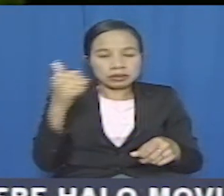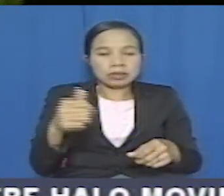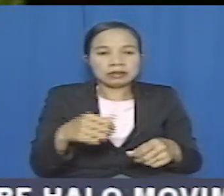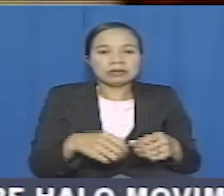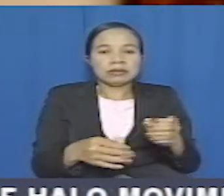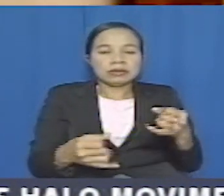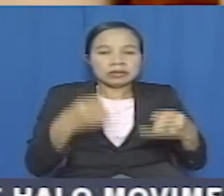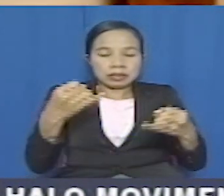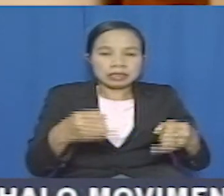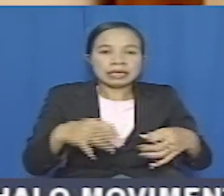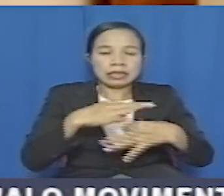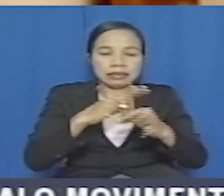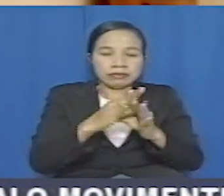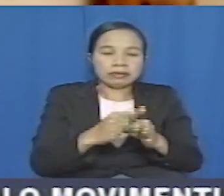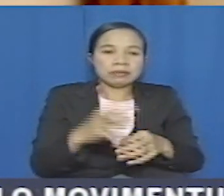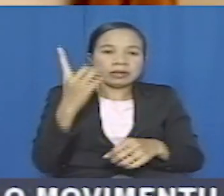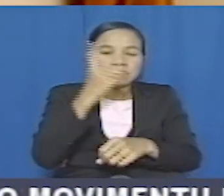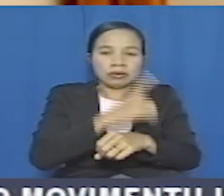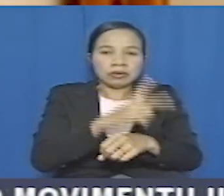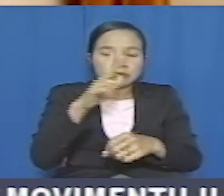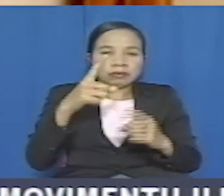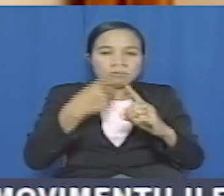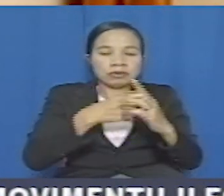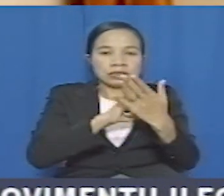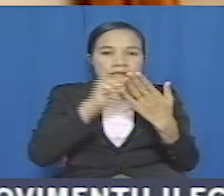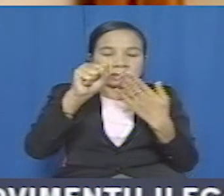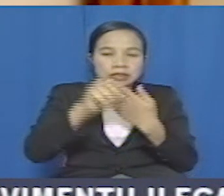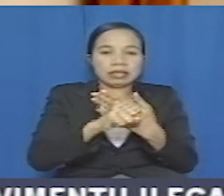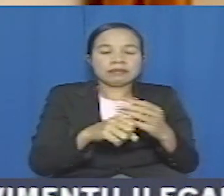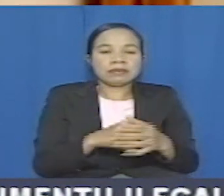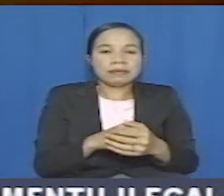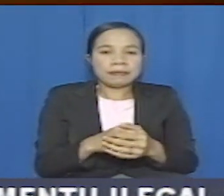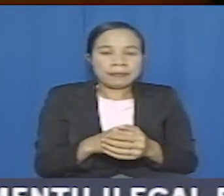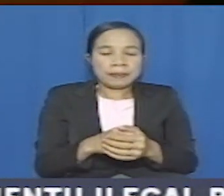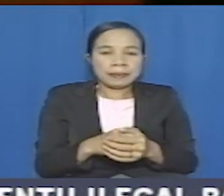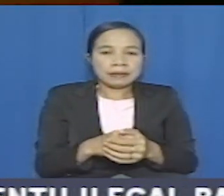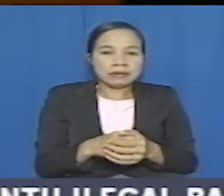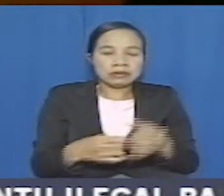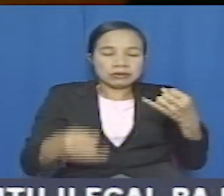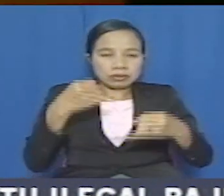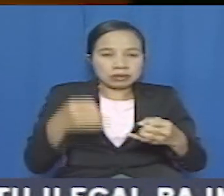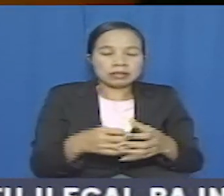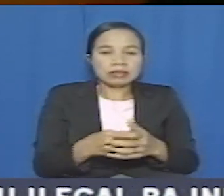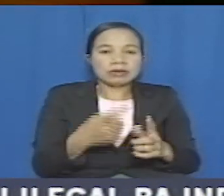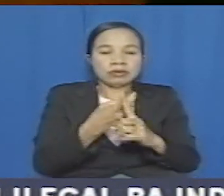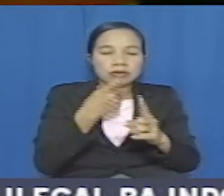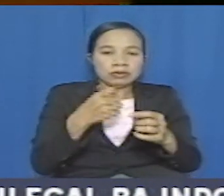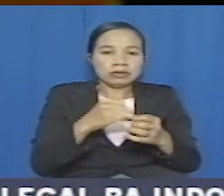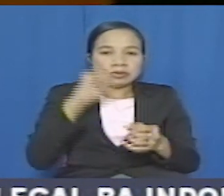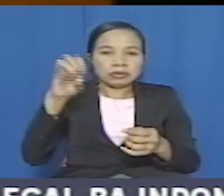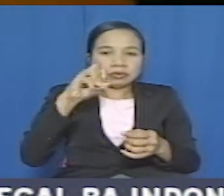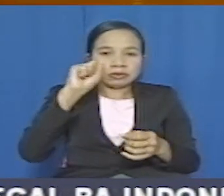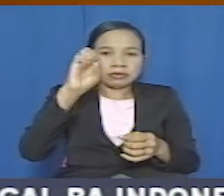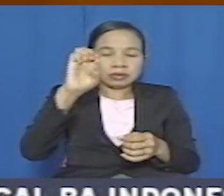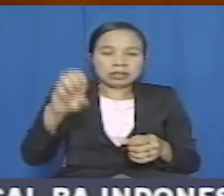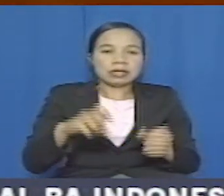Sanu, Recine, Fulan, Setembro, Tinane, ou a agenda aturona, leitura, acordão. Julgamento no presídio, juiz coletivo, Zez Correal, representa